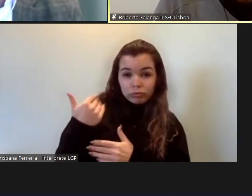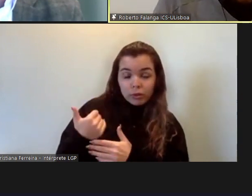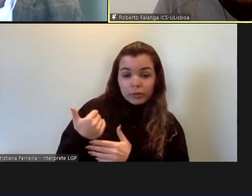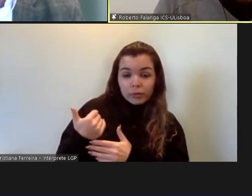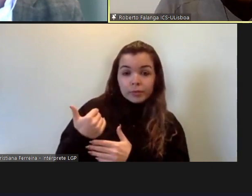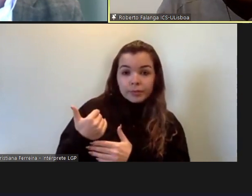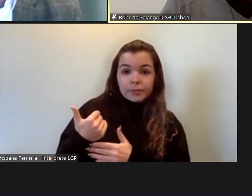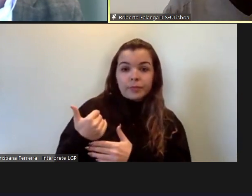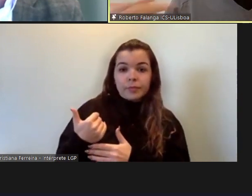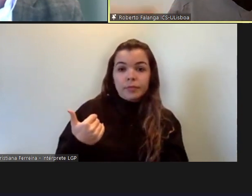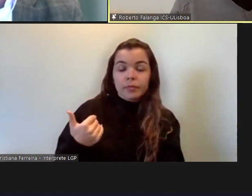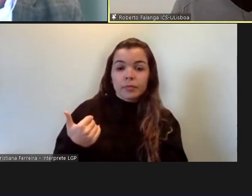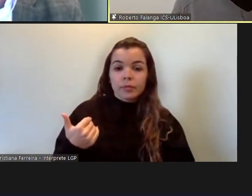a